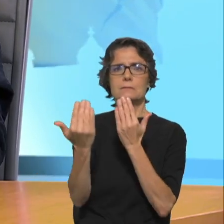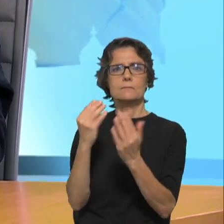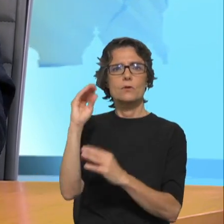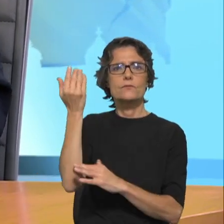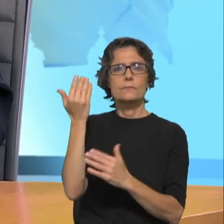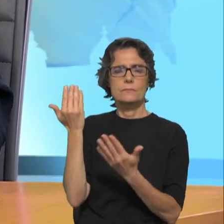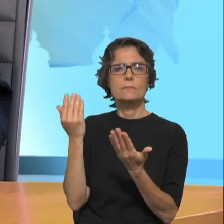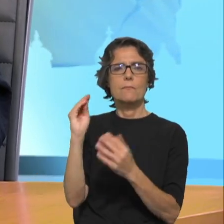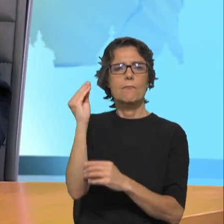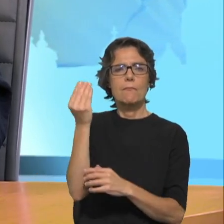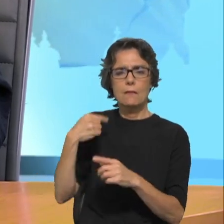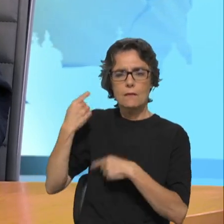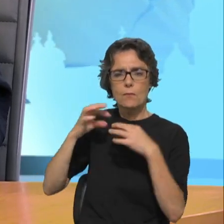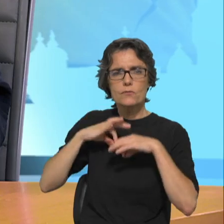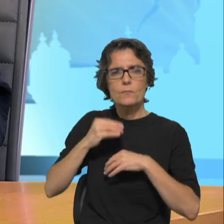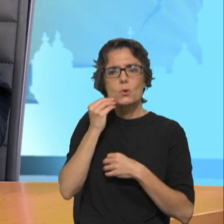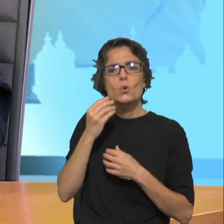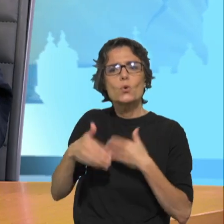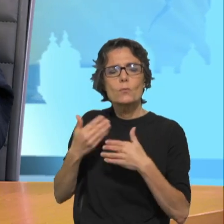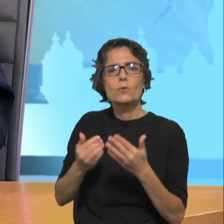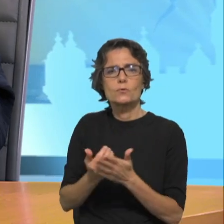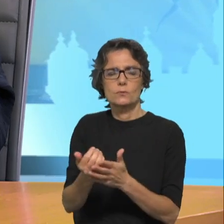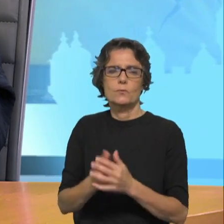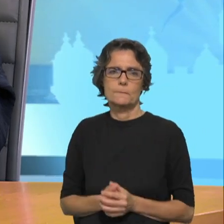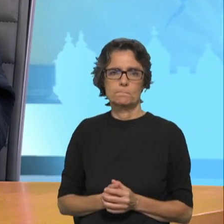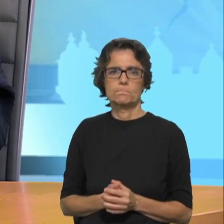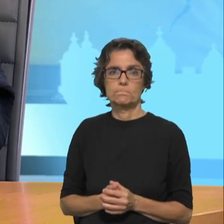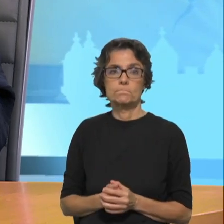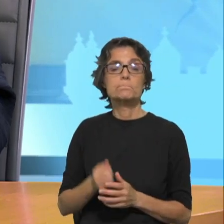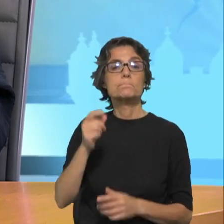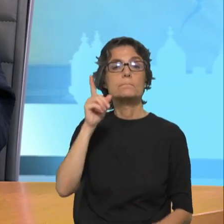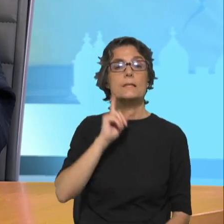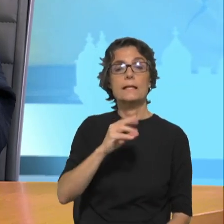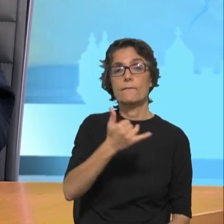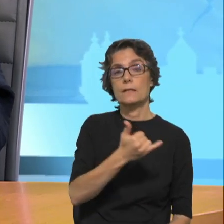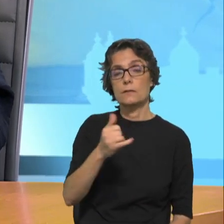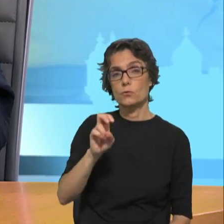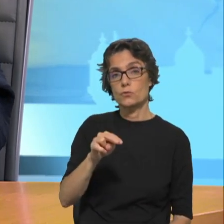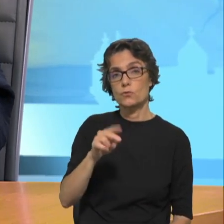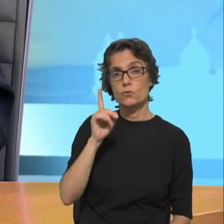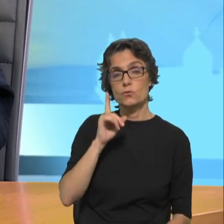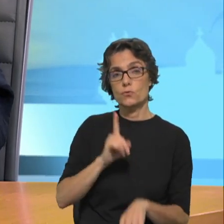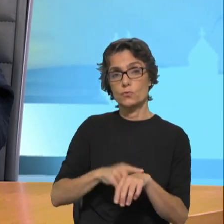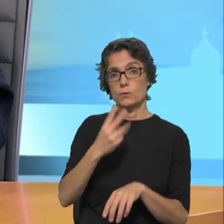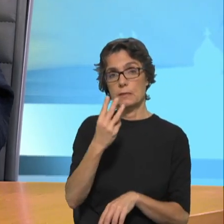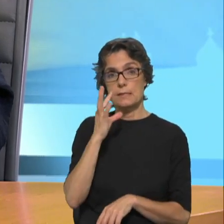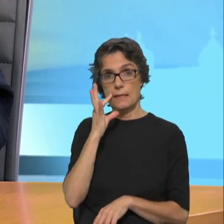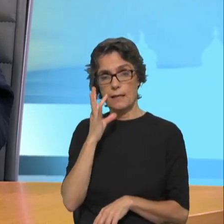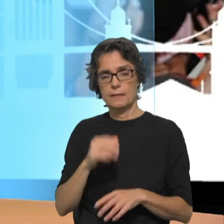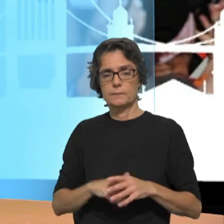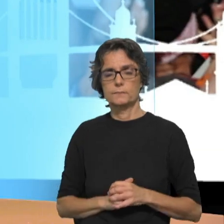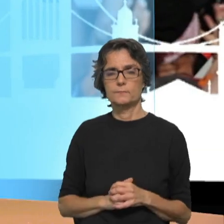nos foi entregue. Esperemos então por esse dia 22 de junho, às 15 horas, para ouvir as respostas a essas questões.